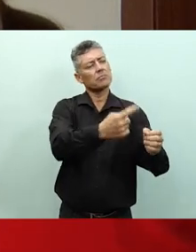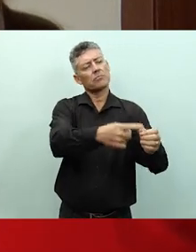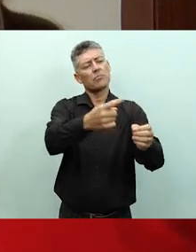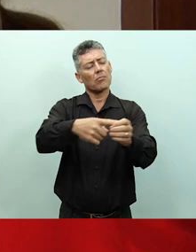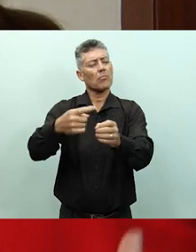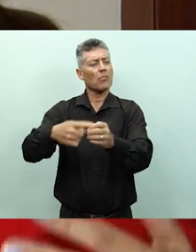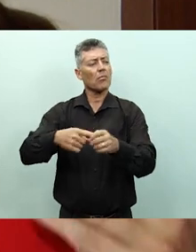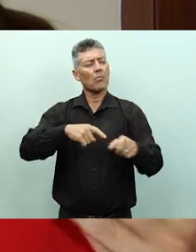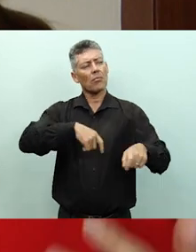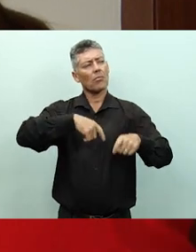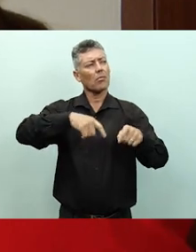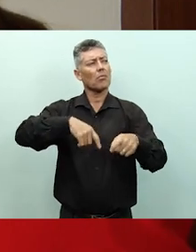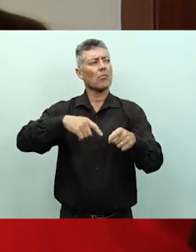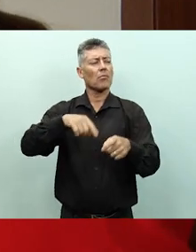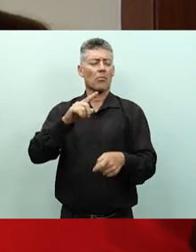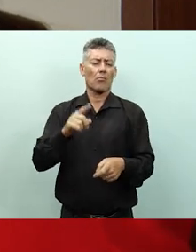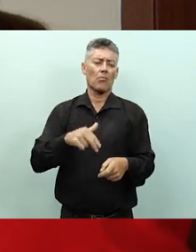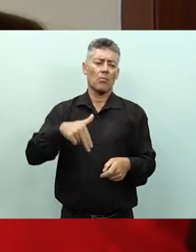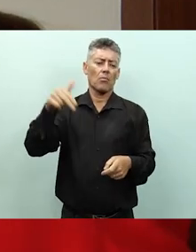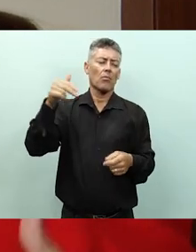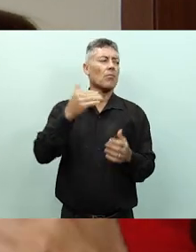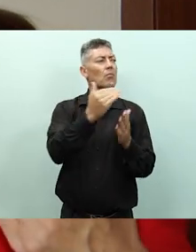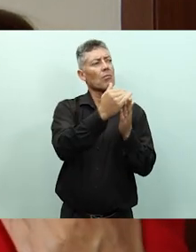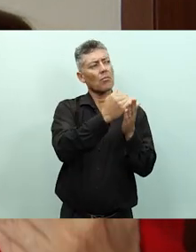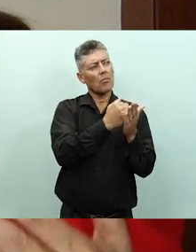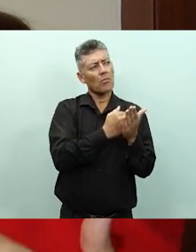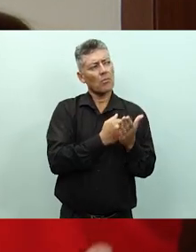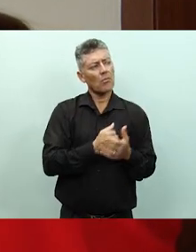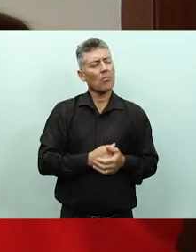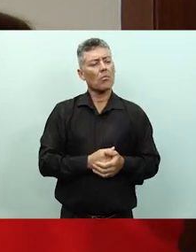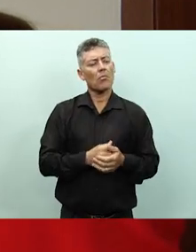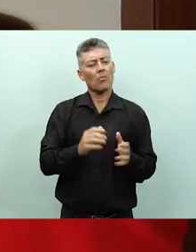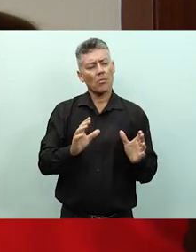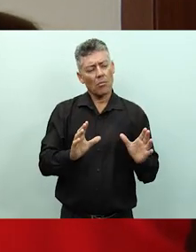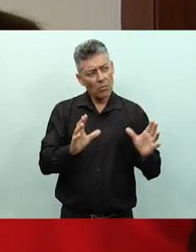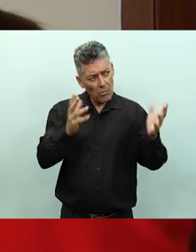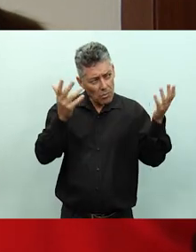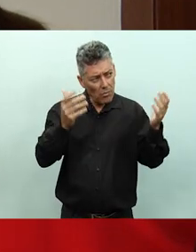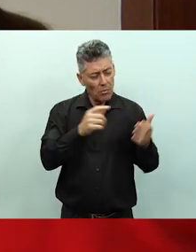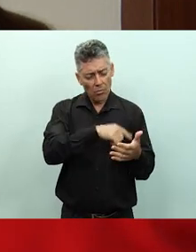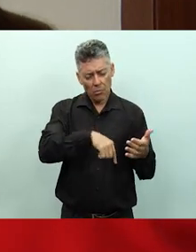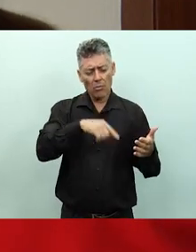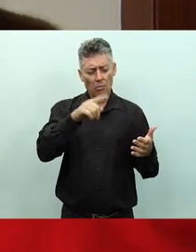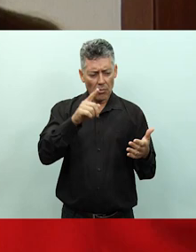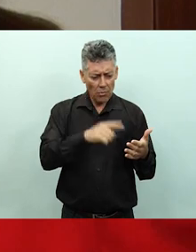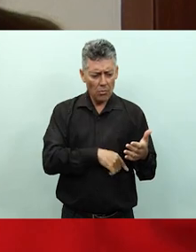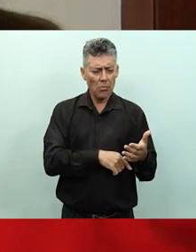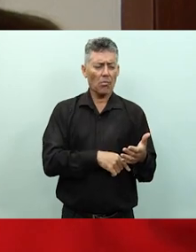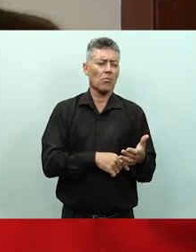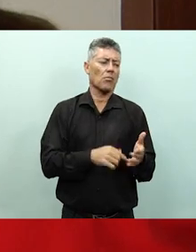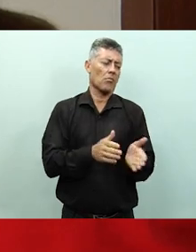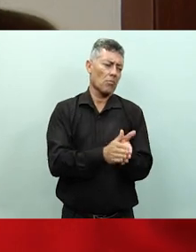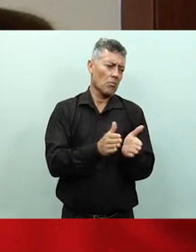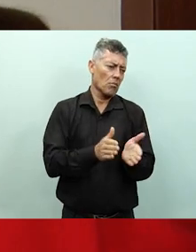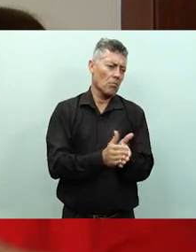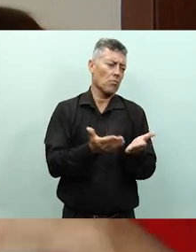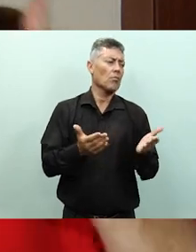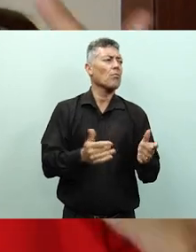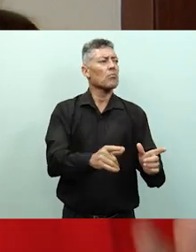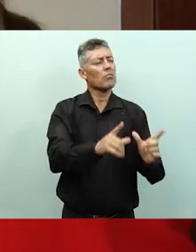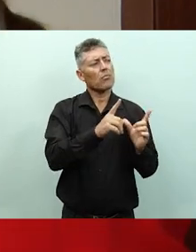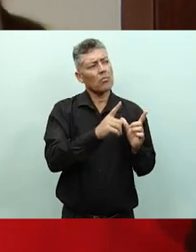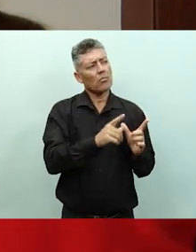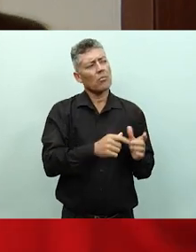zona rural dos municípios do Rio Grande do Norte, implantou o Programa de Desenvolvimento Solidário, que era um programa de combate à pobreza rural,